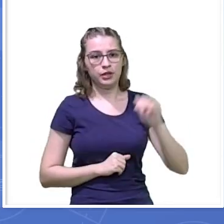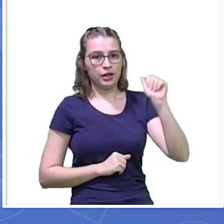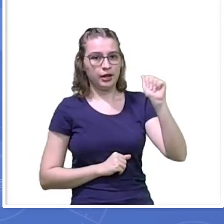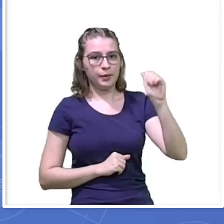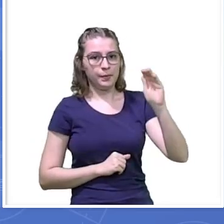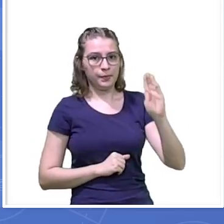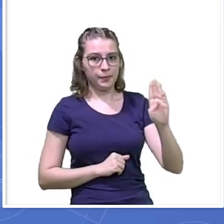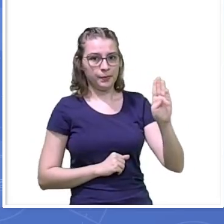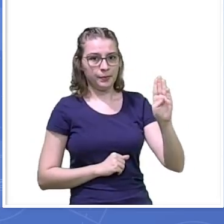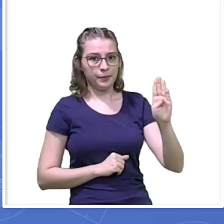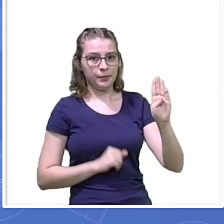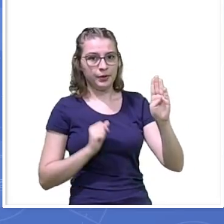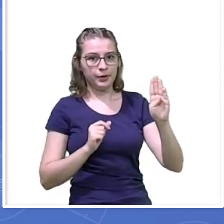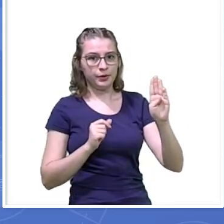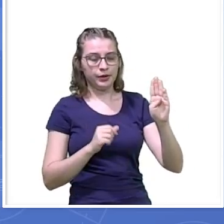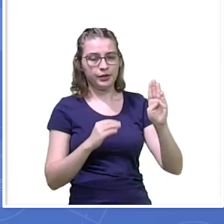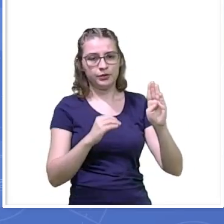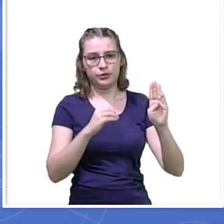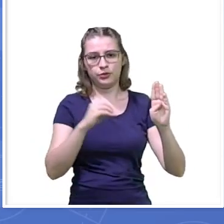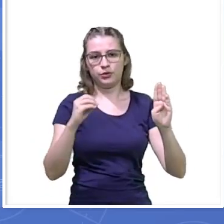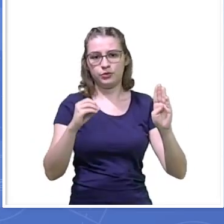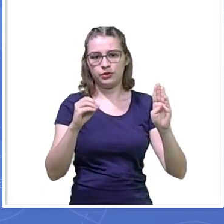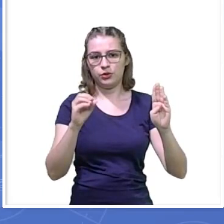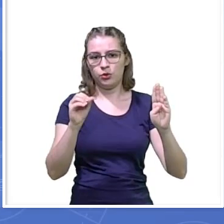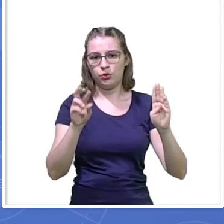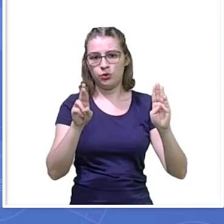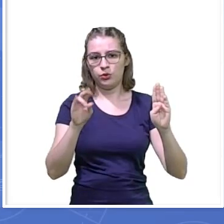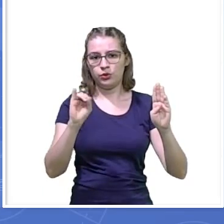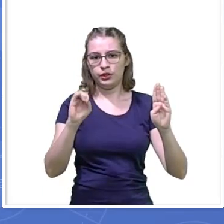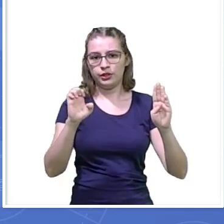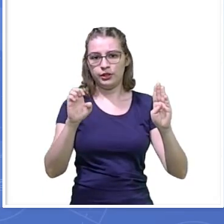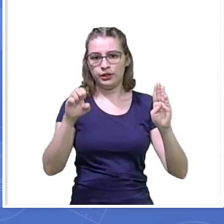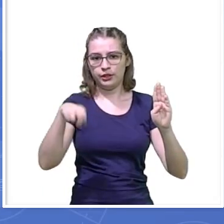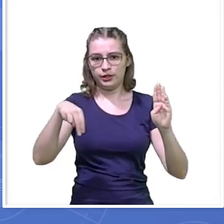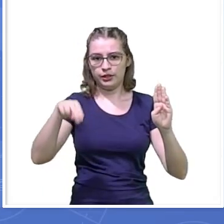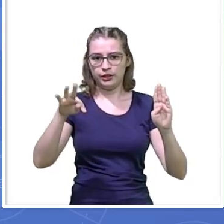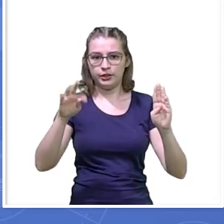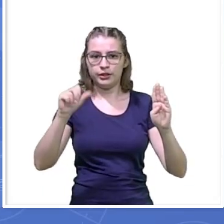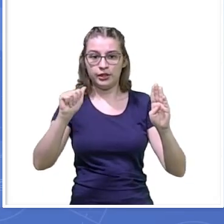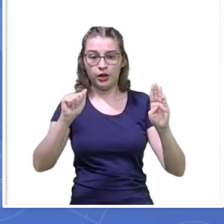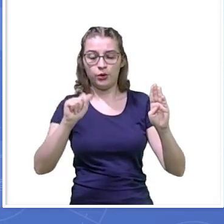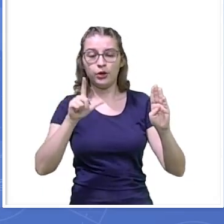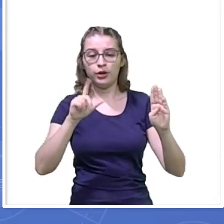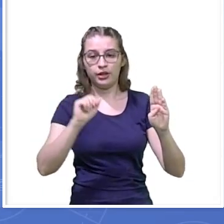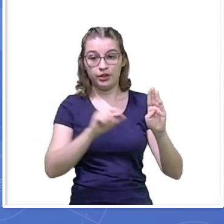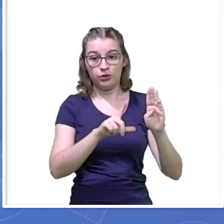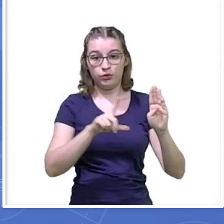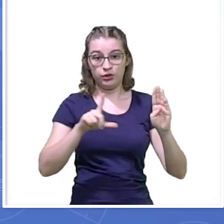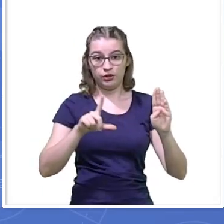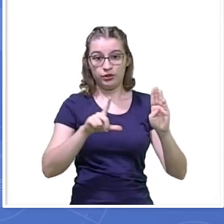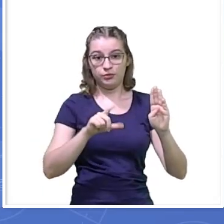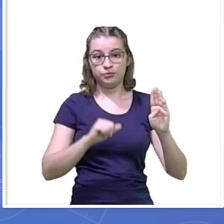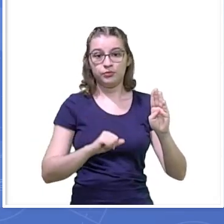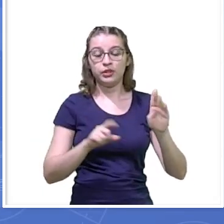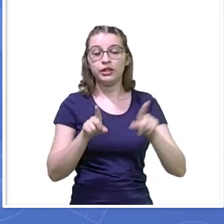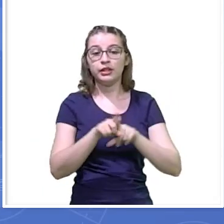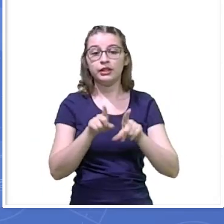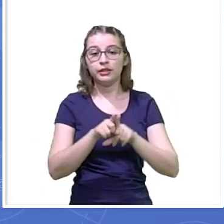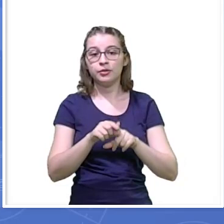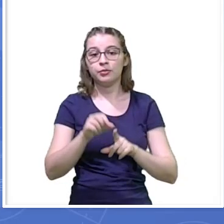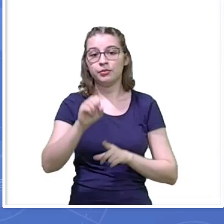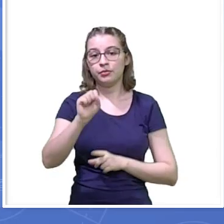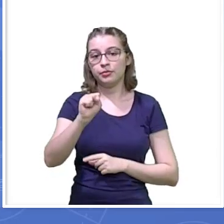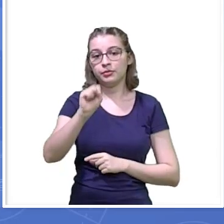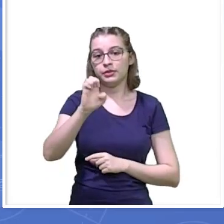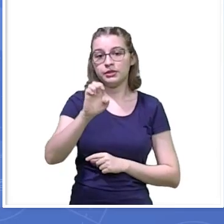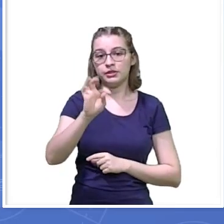hemisférios oriental, né, que é a parte do leste, né, e setentrional, que é o hemisfério norte, é o